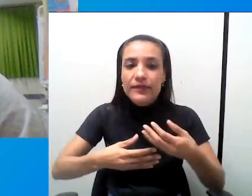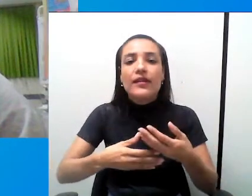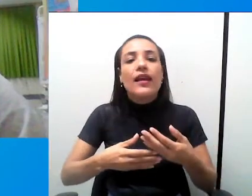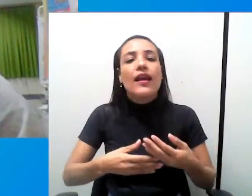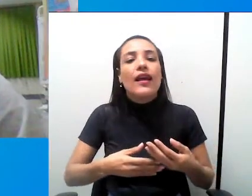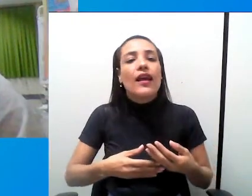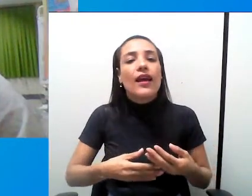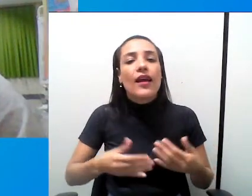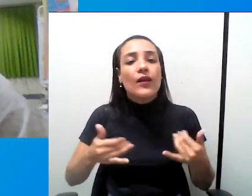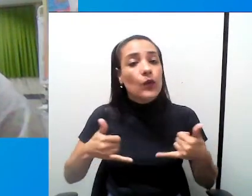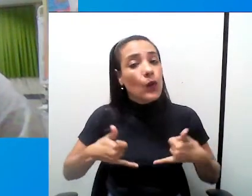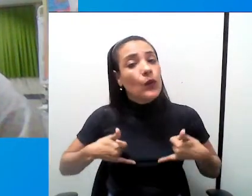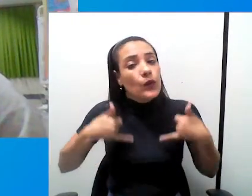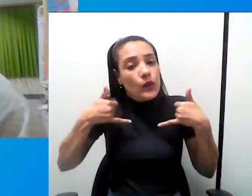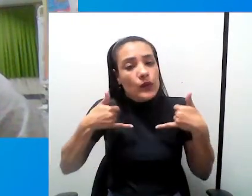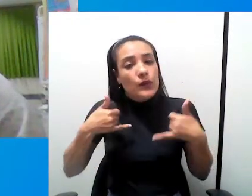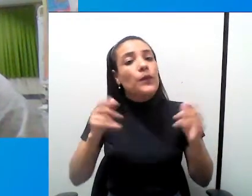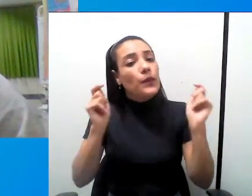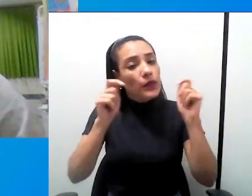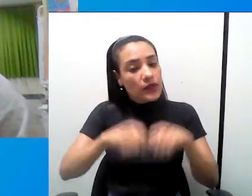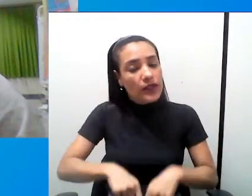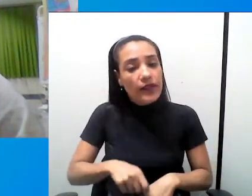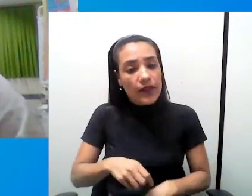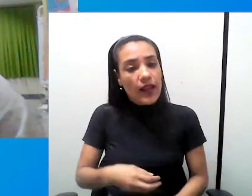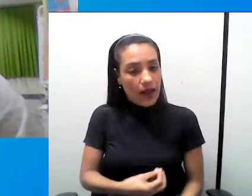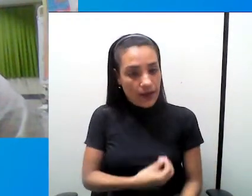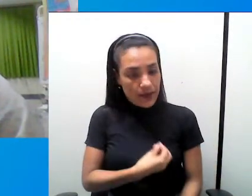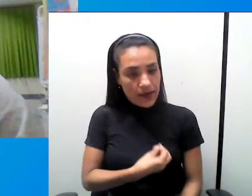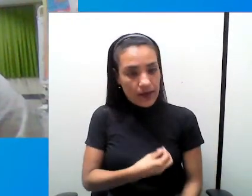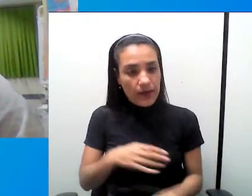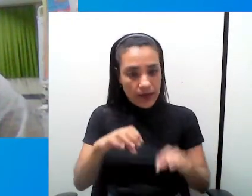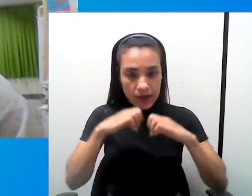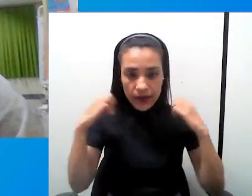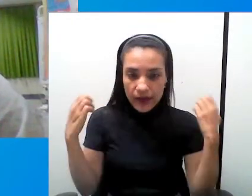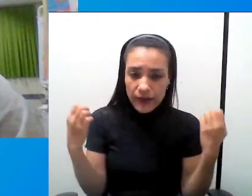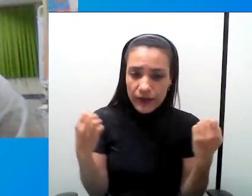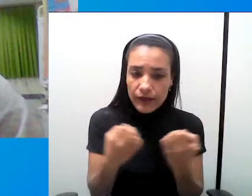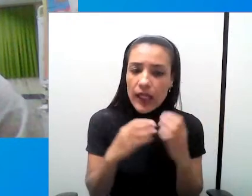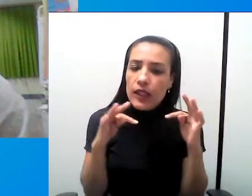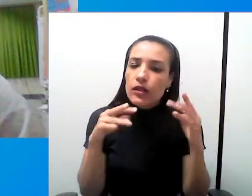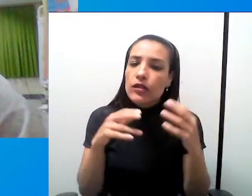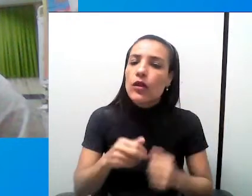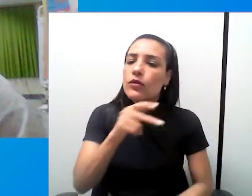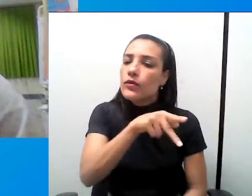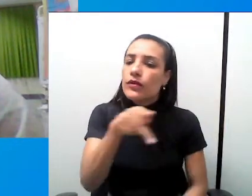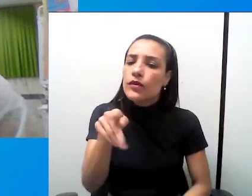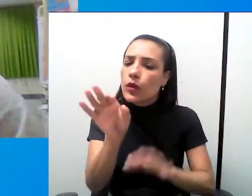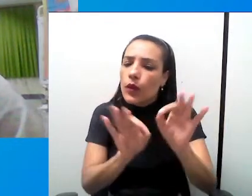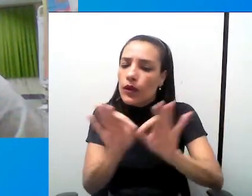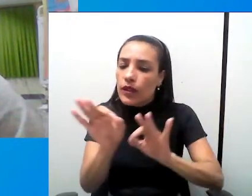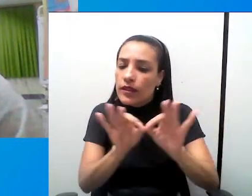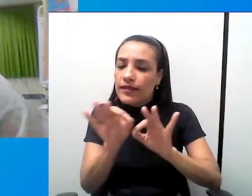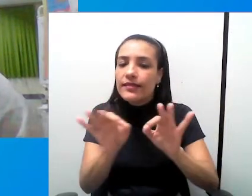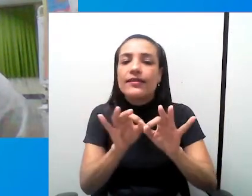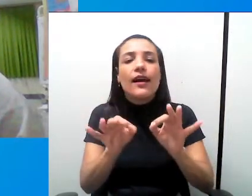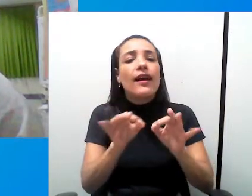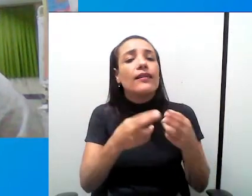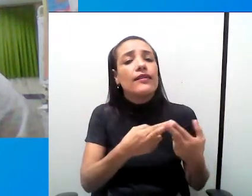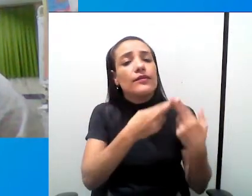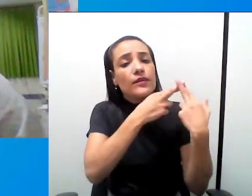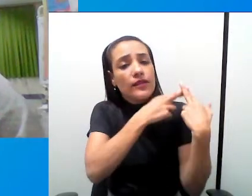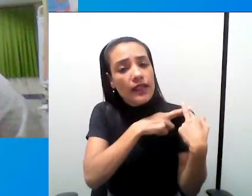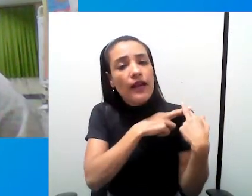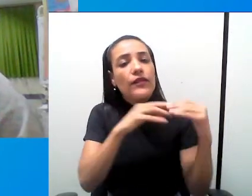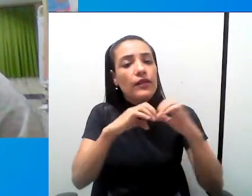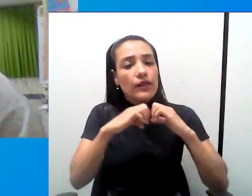do evento. Parabéns à diretoria, à professora Amélia e todos que organizaram, né, tiveram essa ideia. Bom, vamos